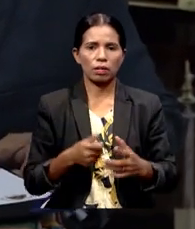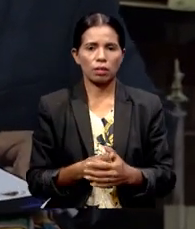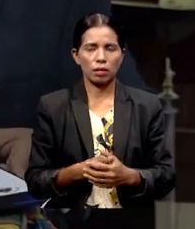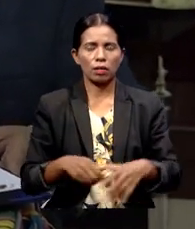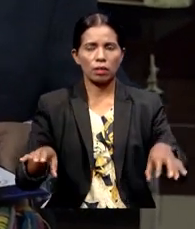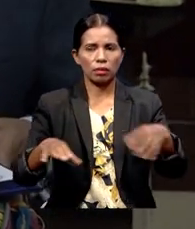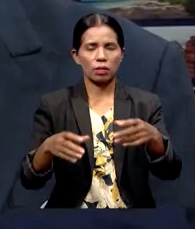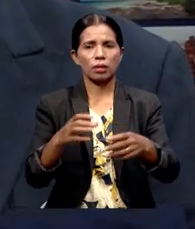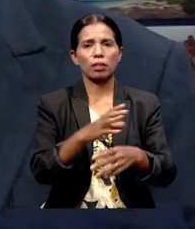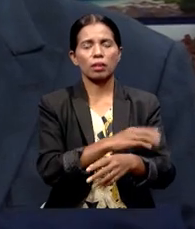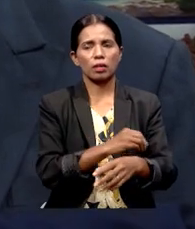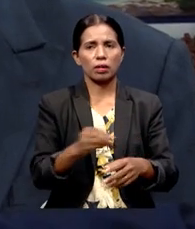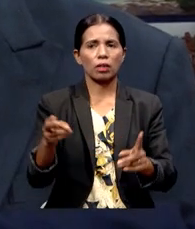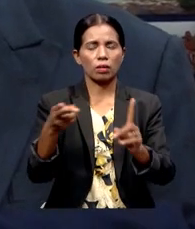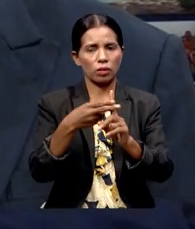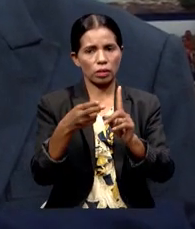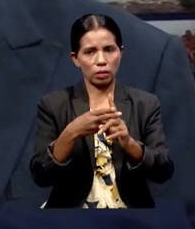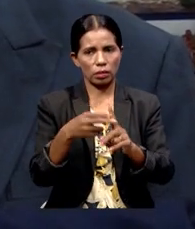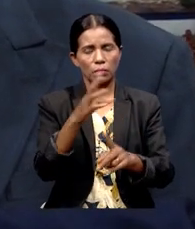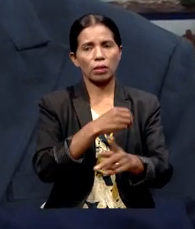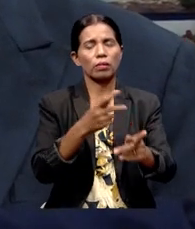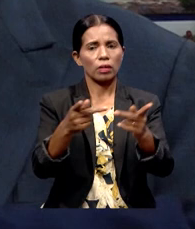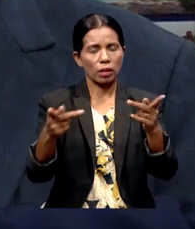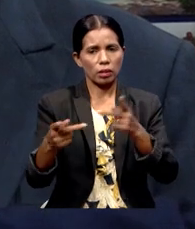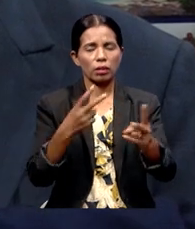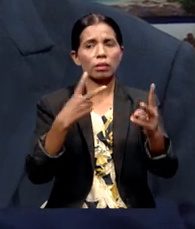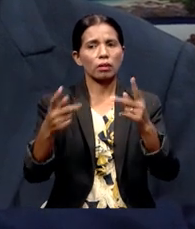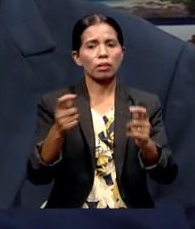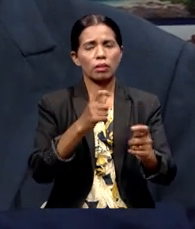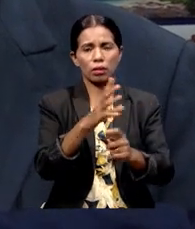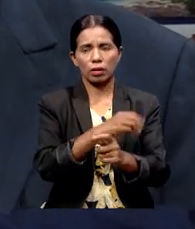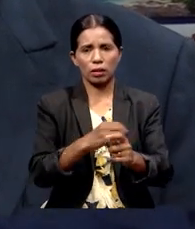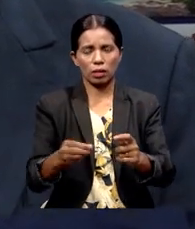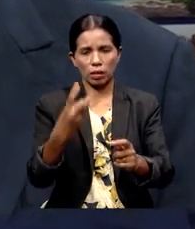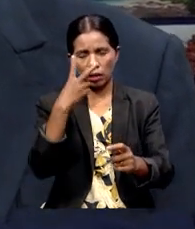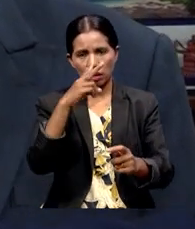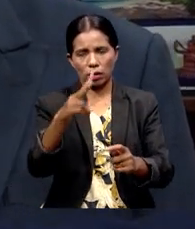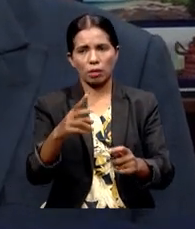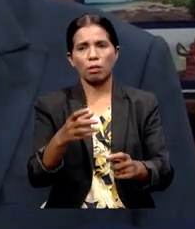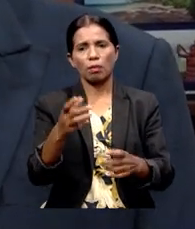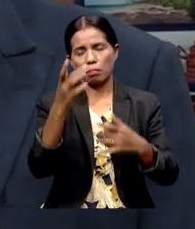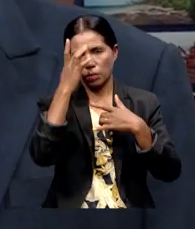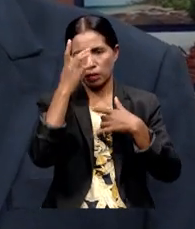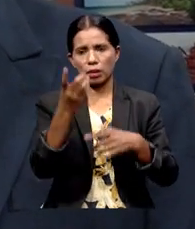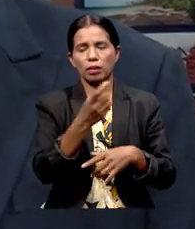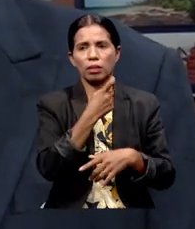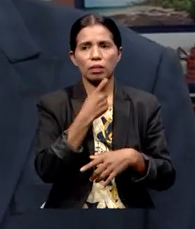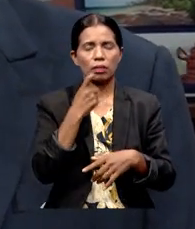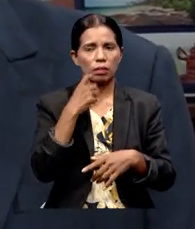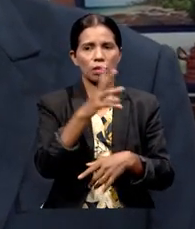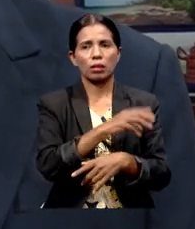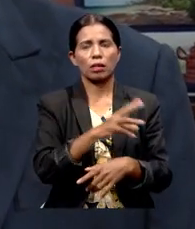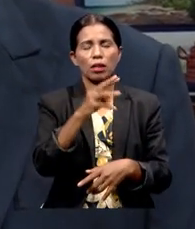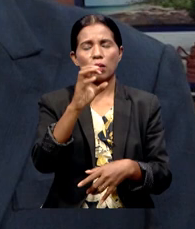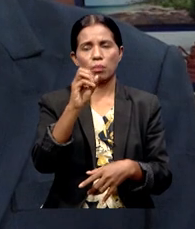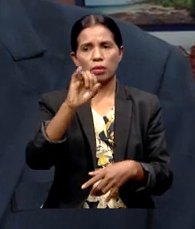serviço e área hospitalidade ba turismo inclui serviço ba consulta moras nihang nian no museu dia